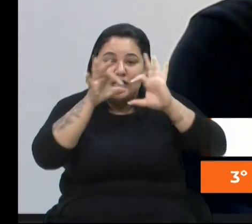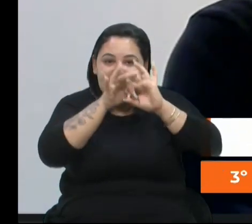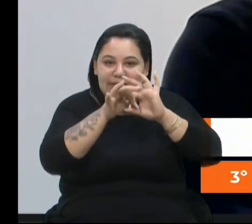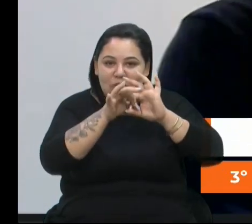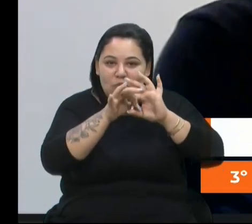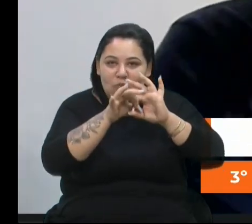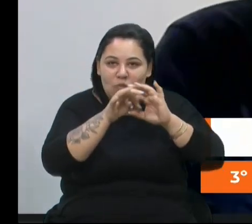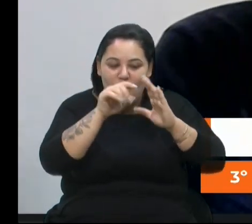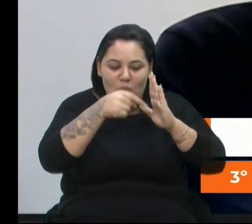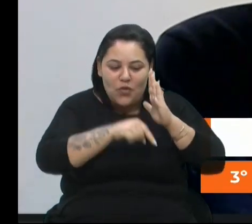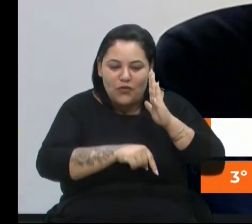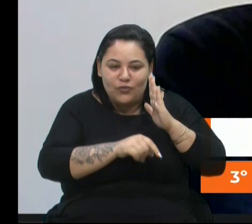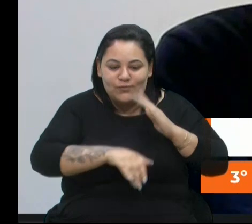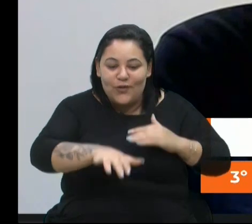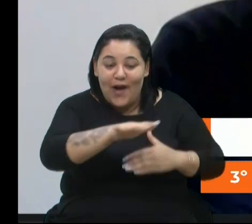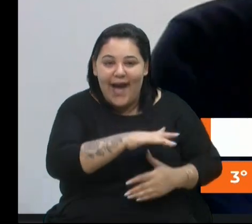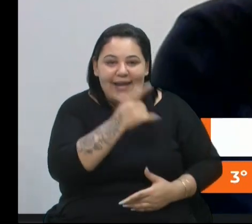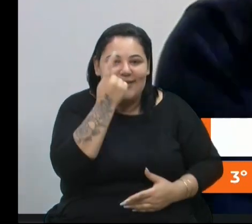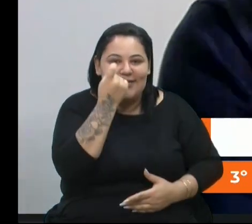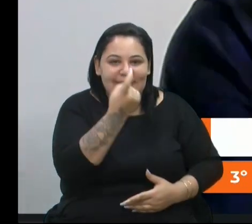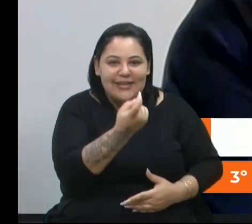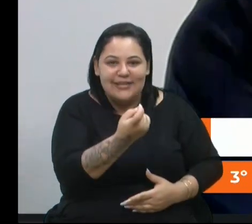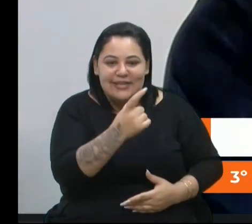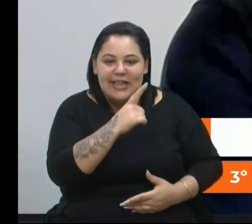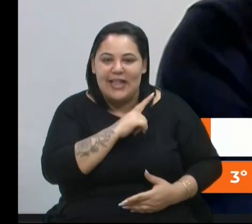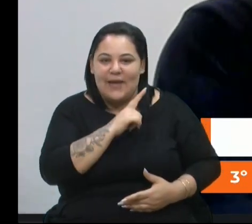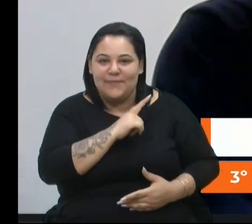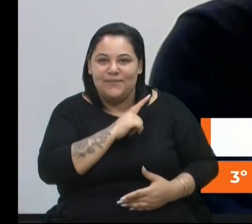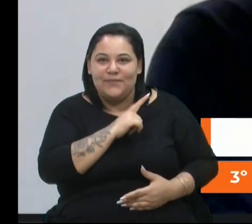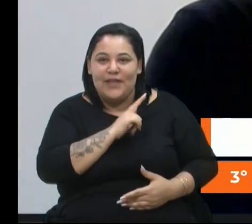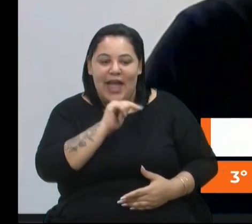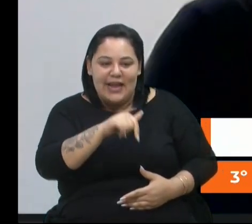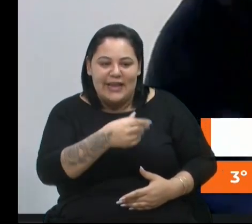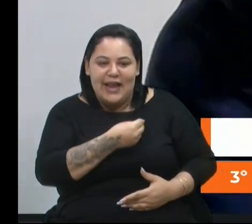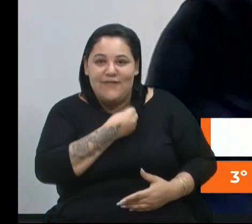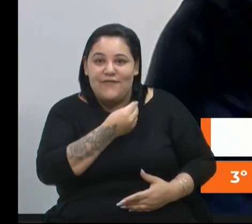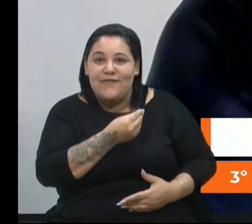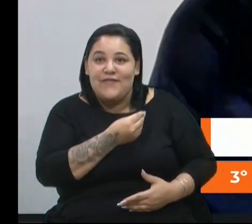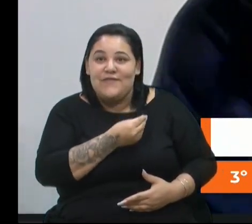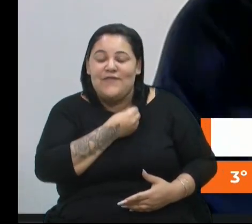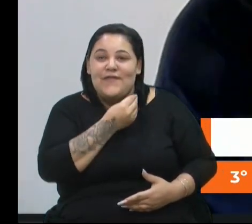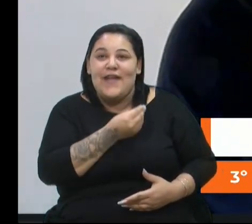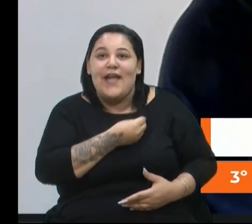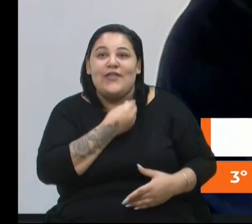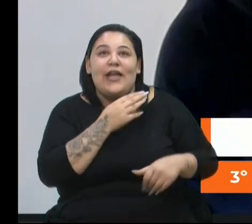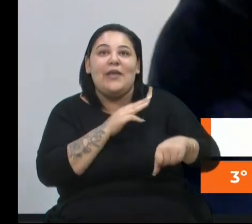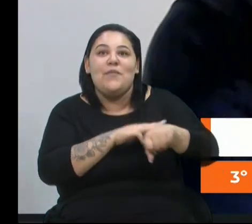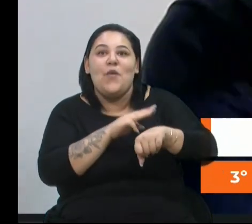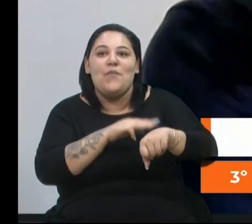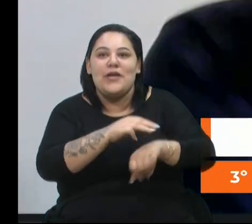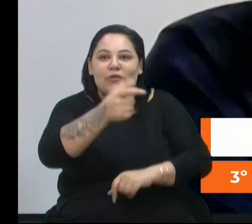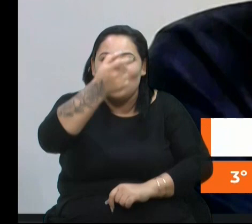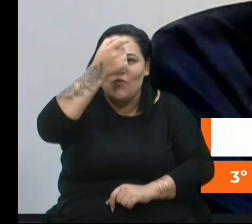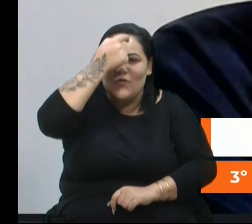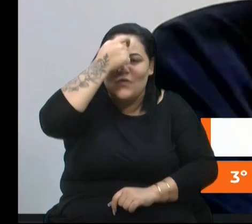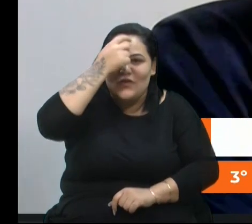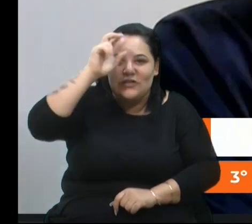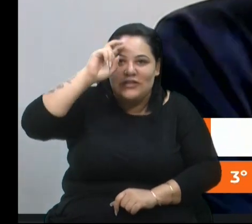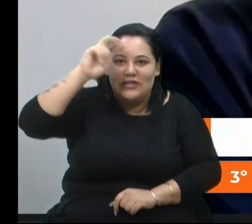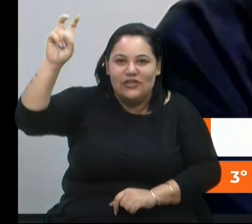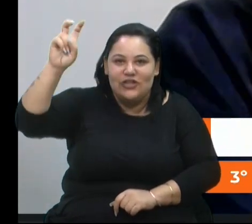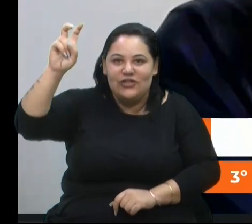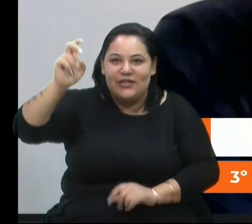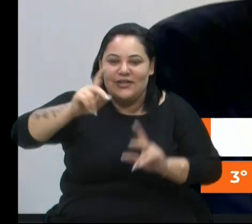intensa com as suas áreas de interesse. E aí tá ali vivendo aquele êxtase cognitivo e a